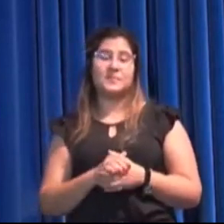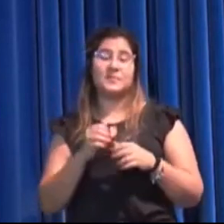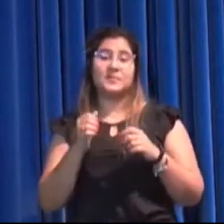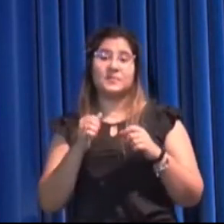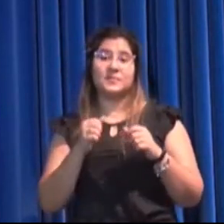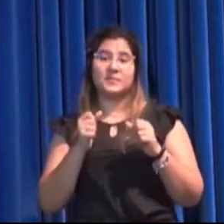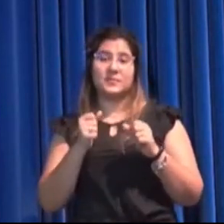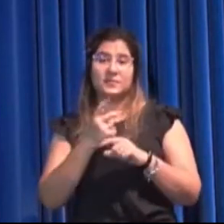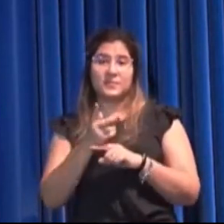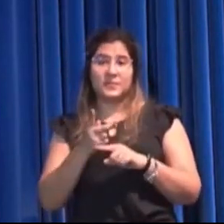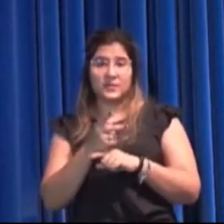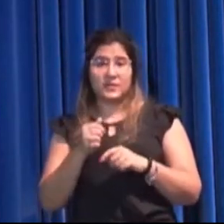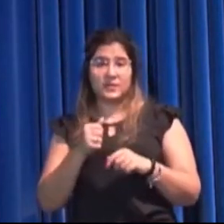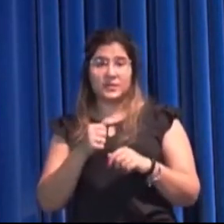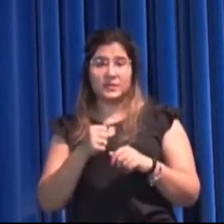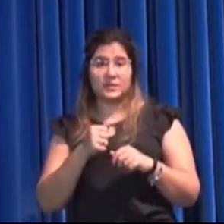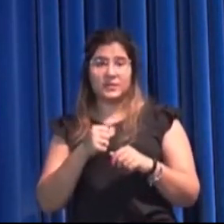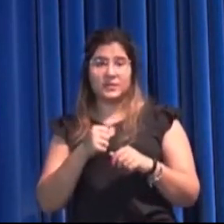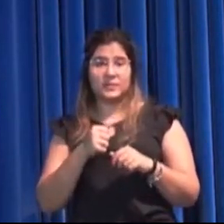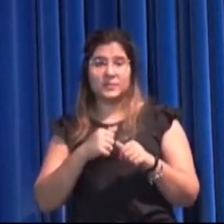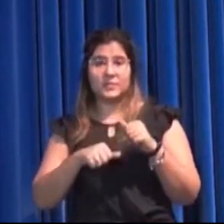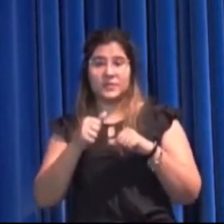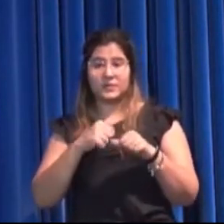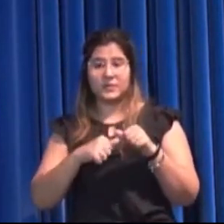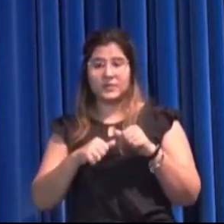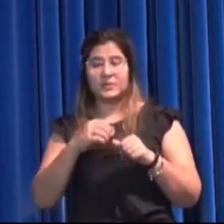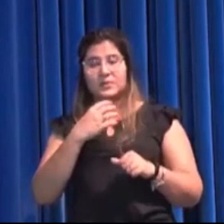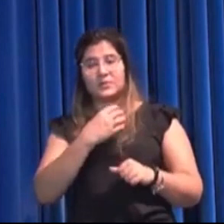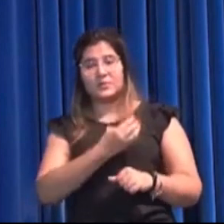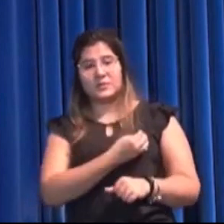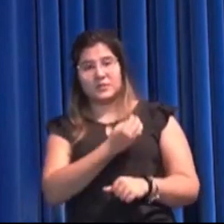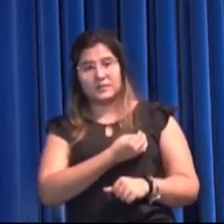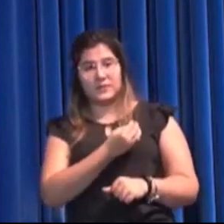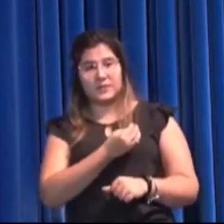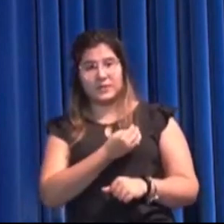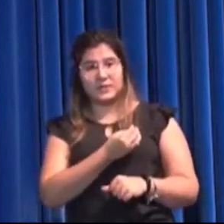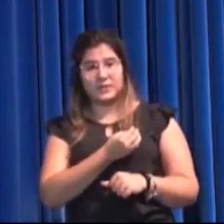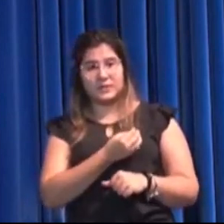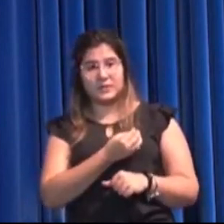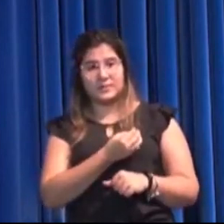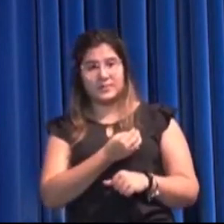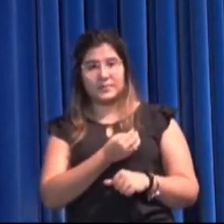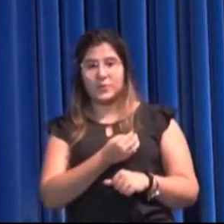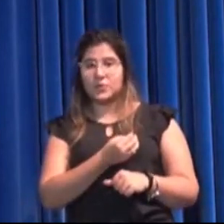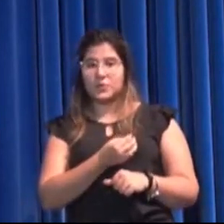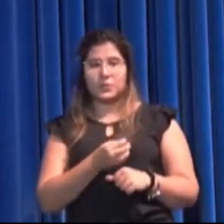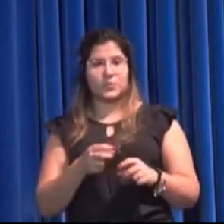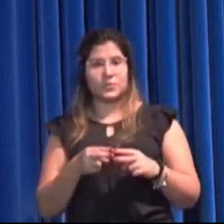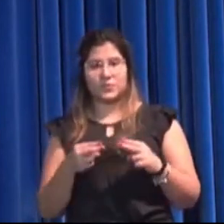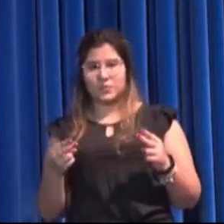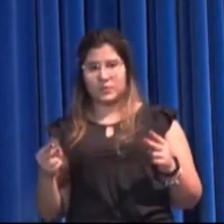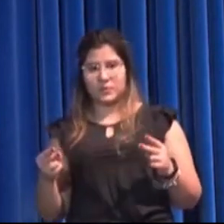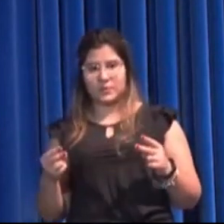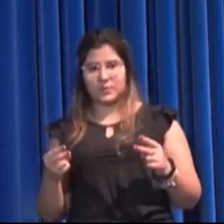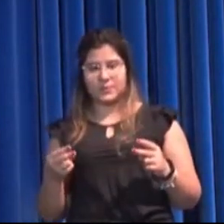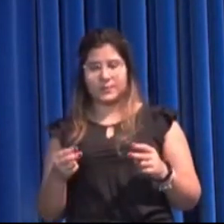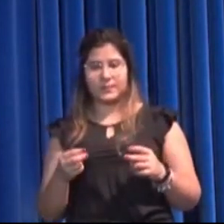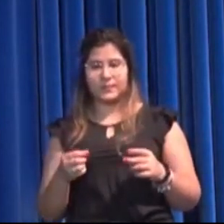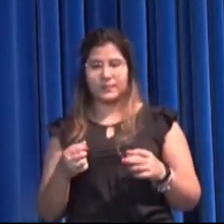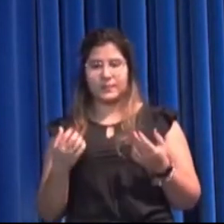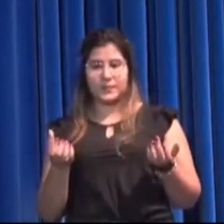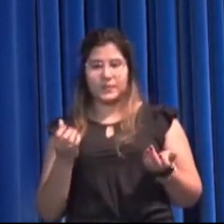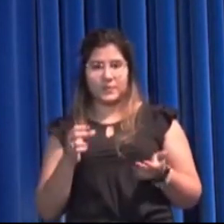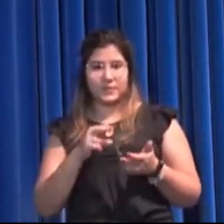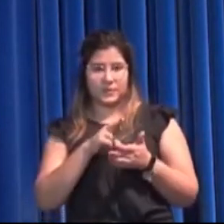vida, edificar as nossas vidas e não edificar coisas. E aí, então, eu quero ler com